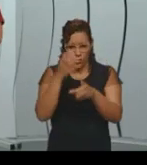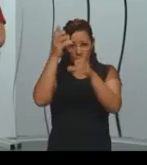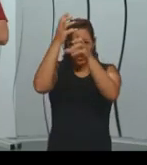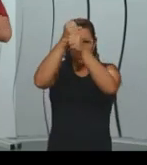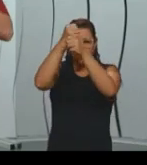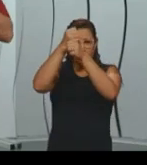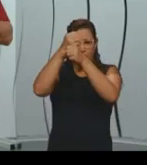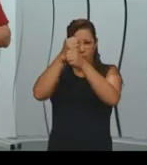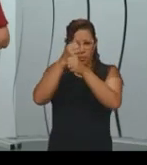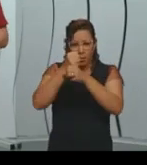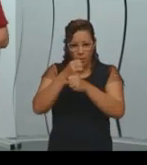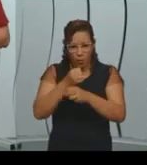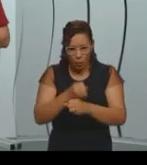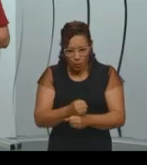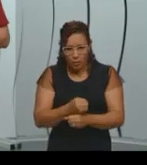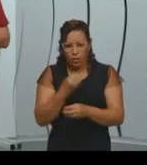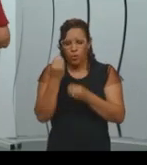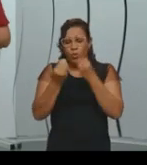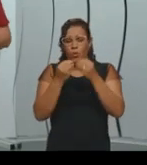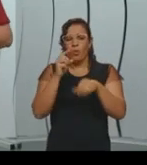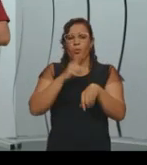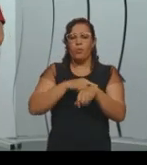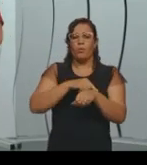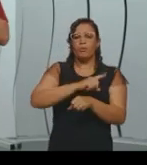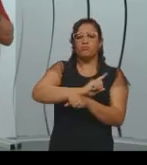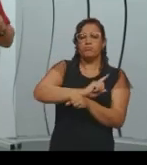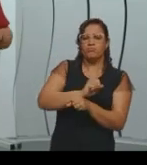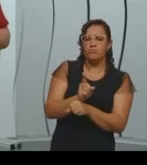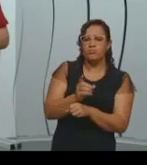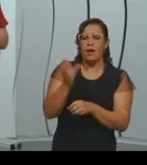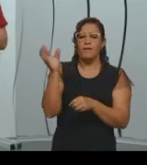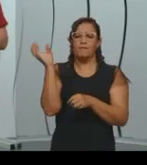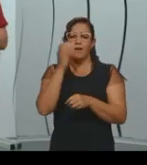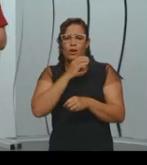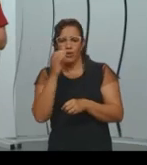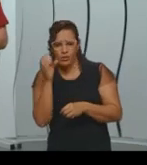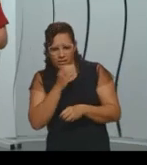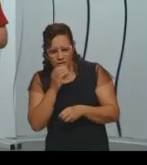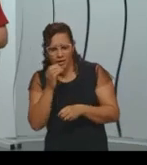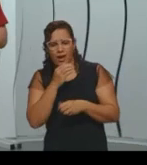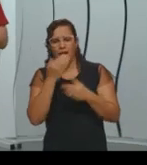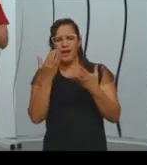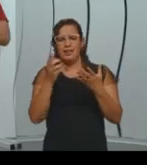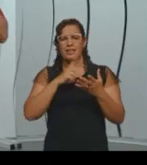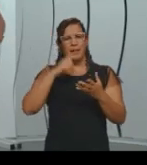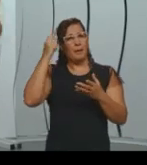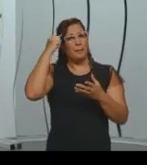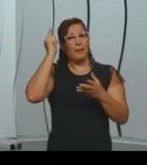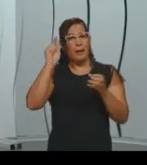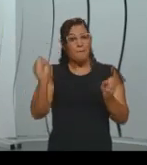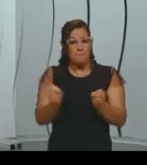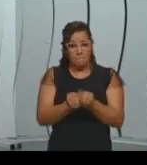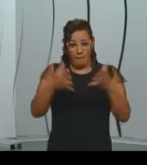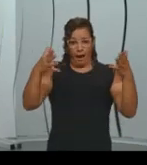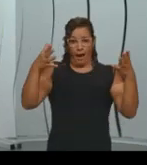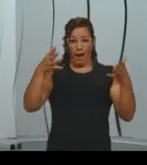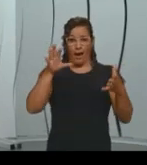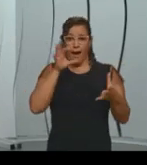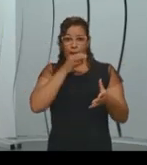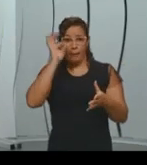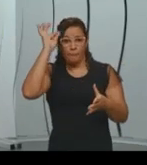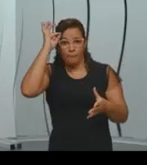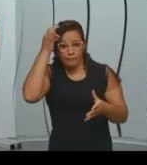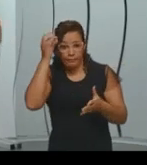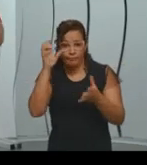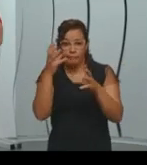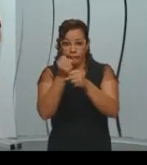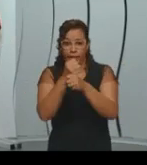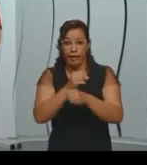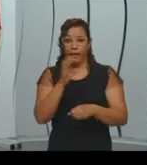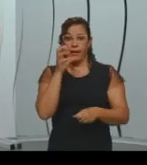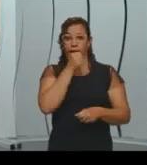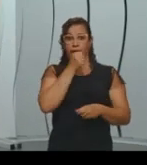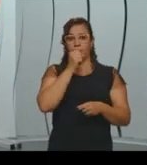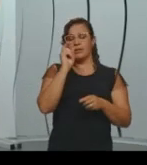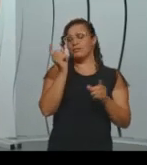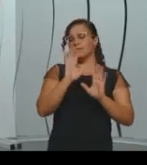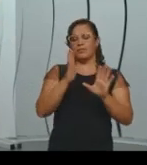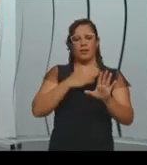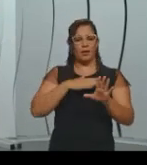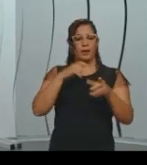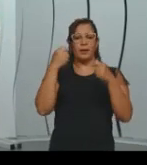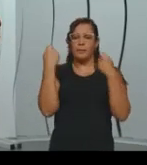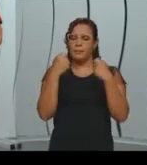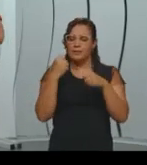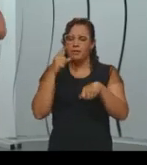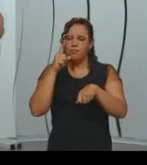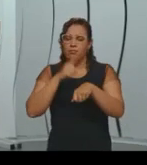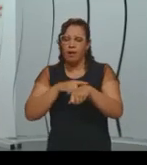de posição, de velocidade, para mostrar que não é uma mágica, não é uma coisa que uma mente iluminada na física falou, eu quero que a função horária